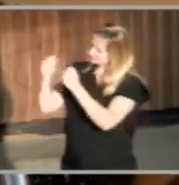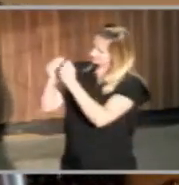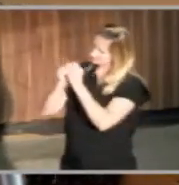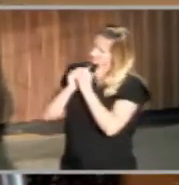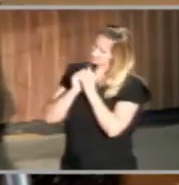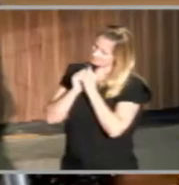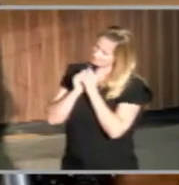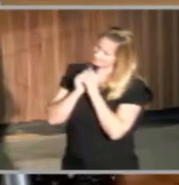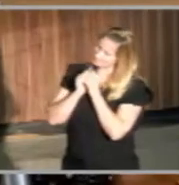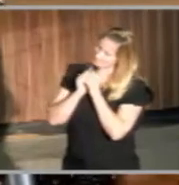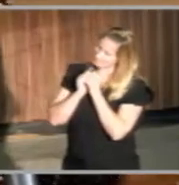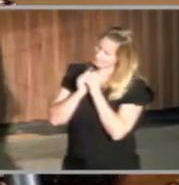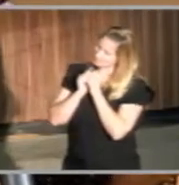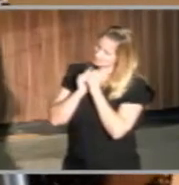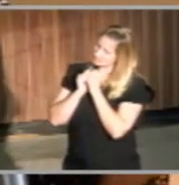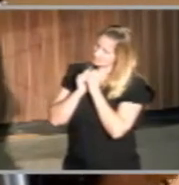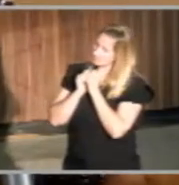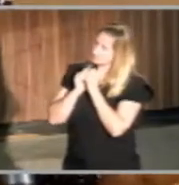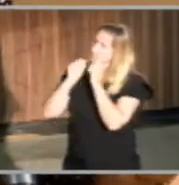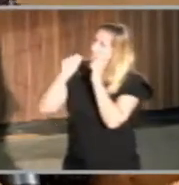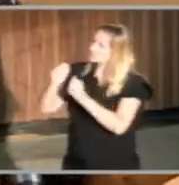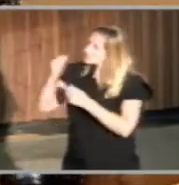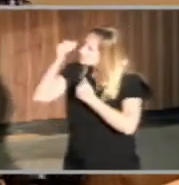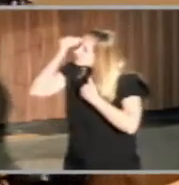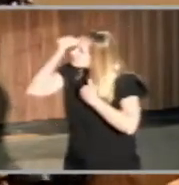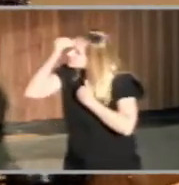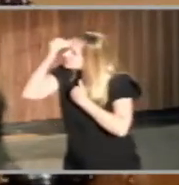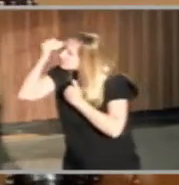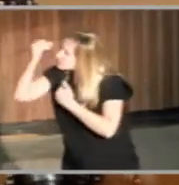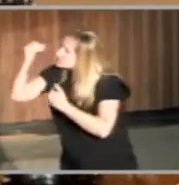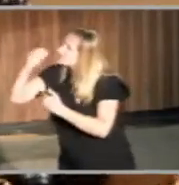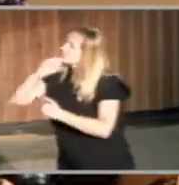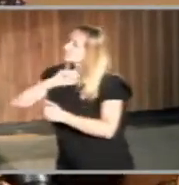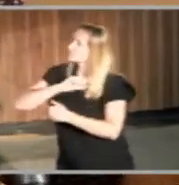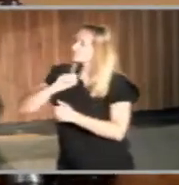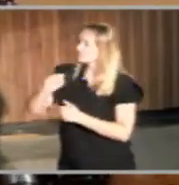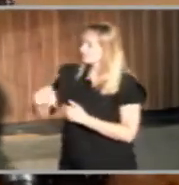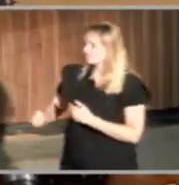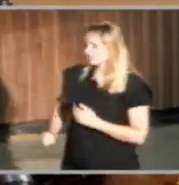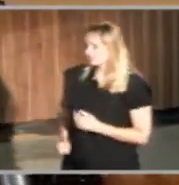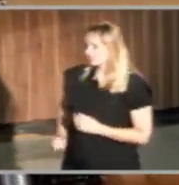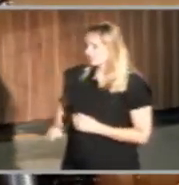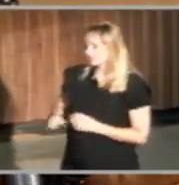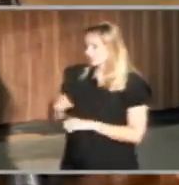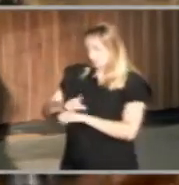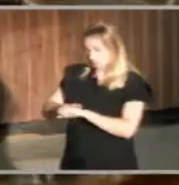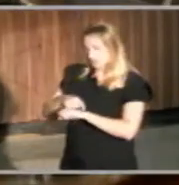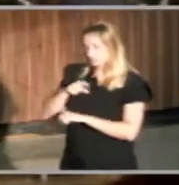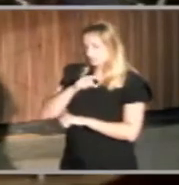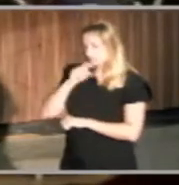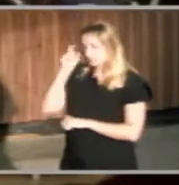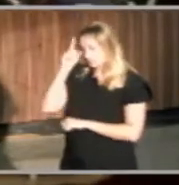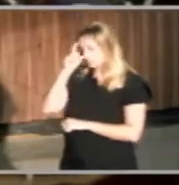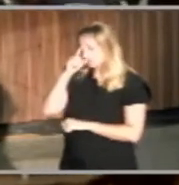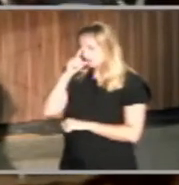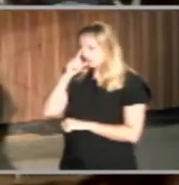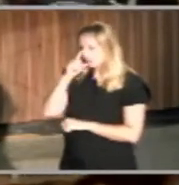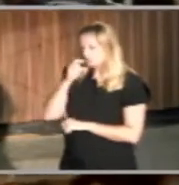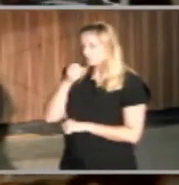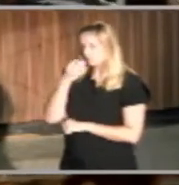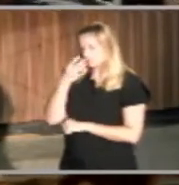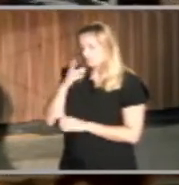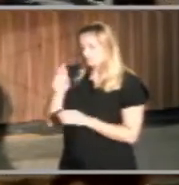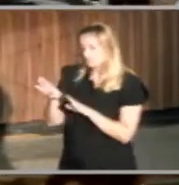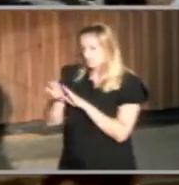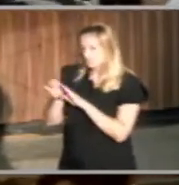e podemos render graças ao Senhor no tempo difícil e no tempo bom. Bendito seja